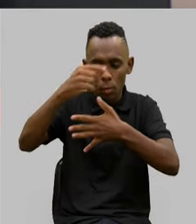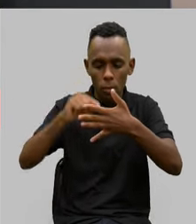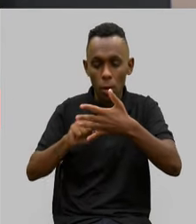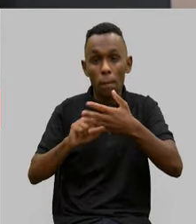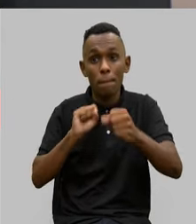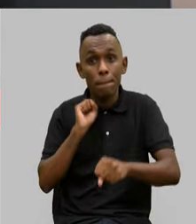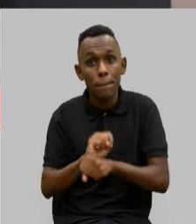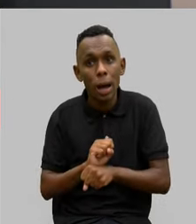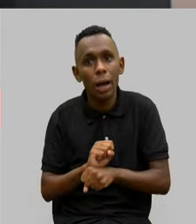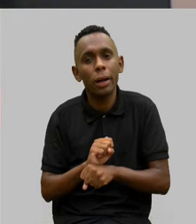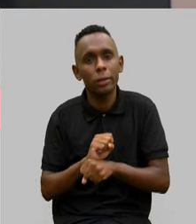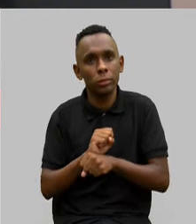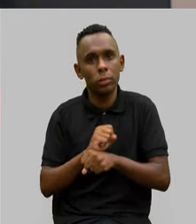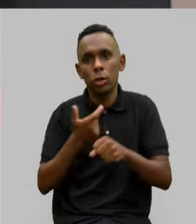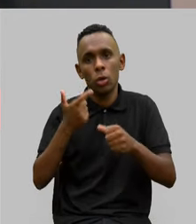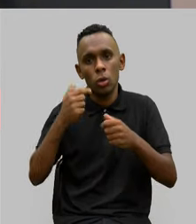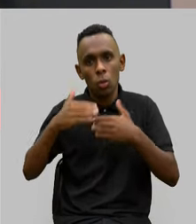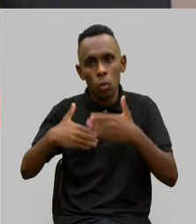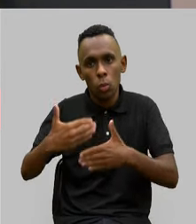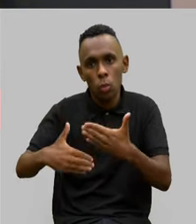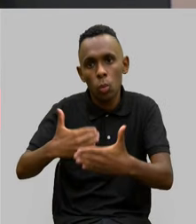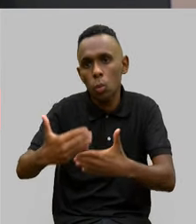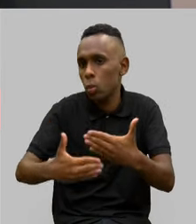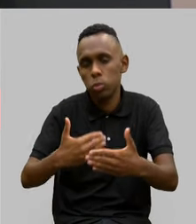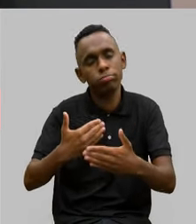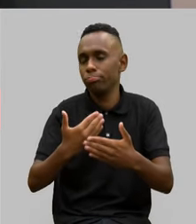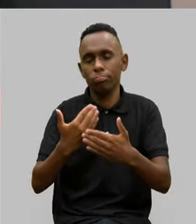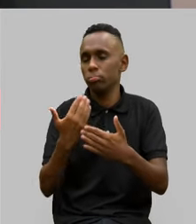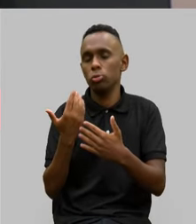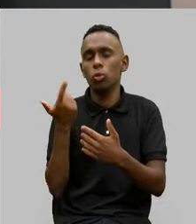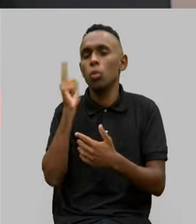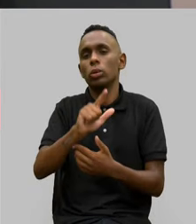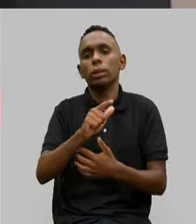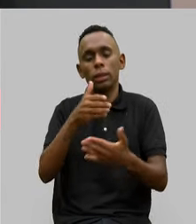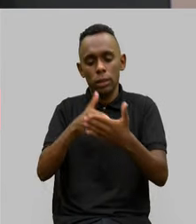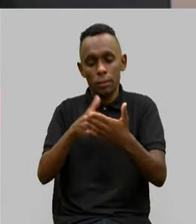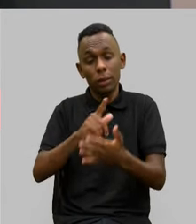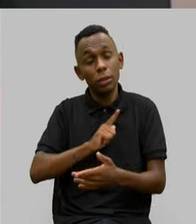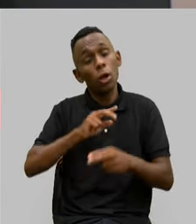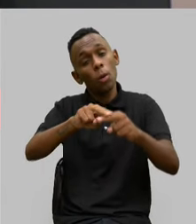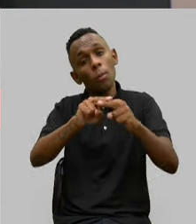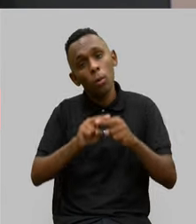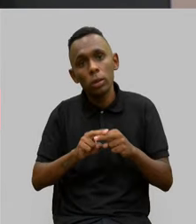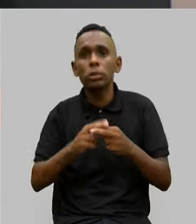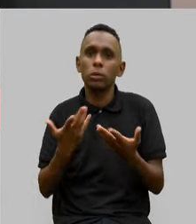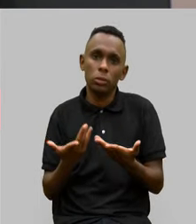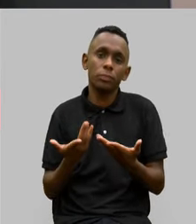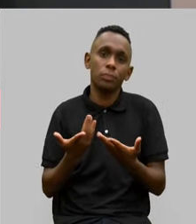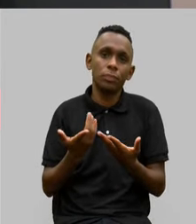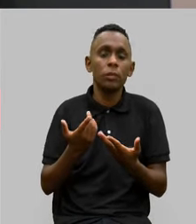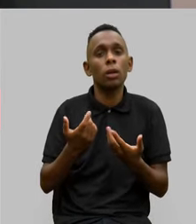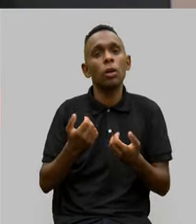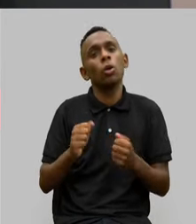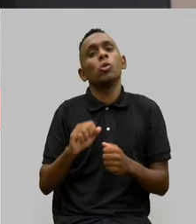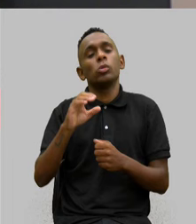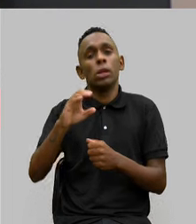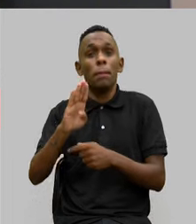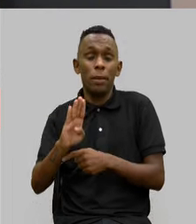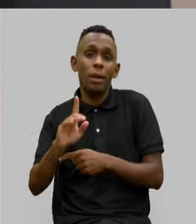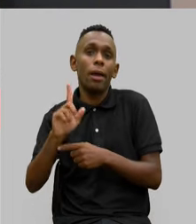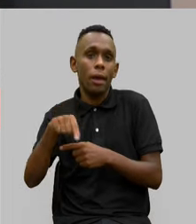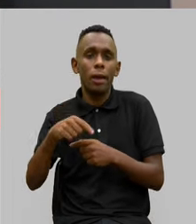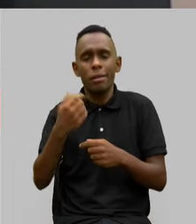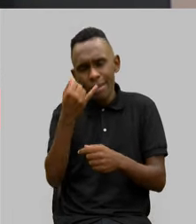seja ele consegue parar né a atividade do primeiro neurônio por isso provavelmente é aqui os canabinoides são